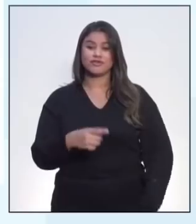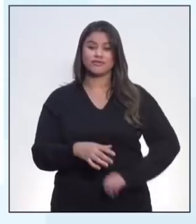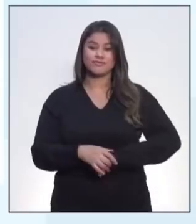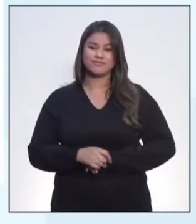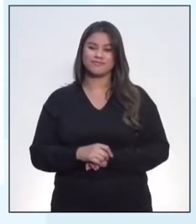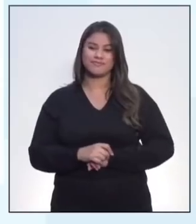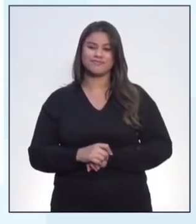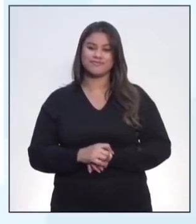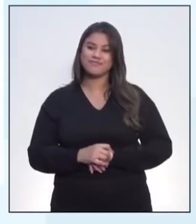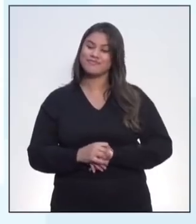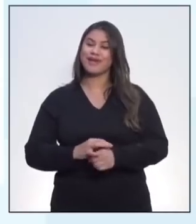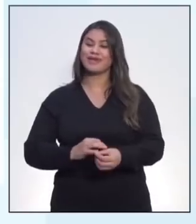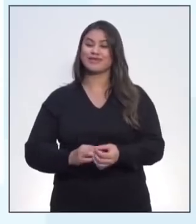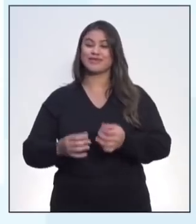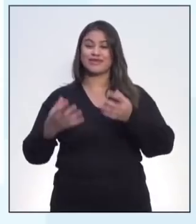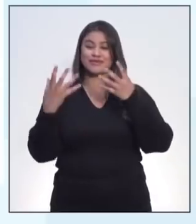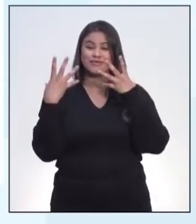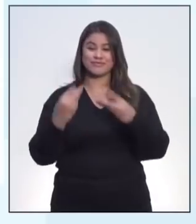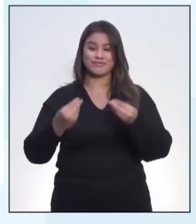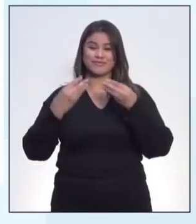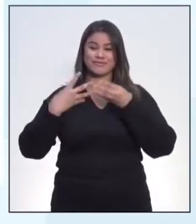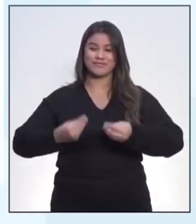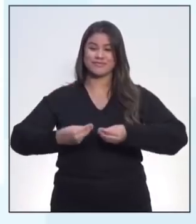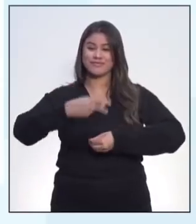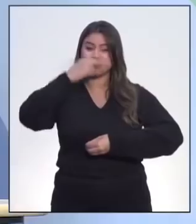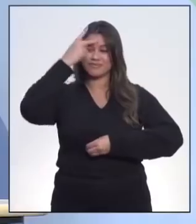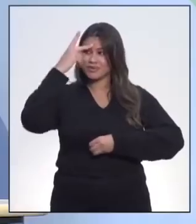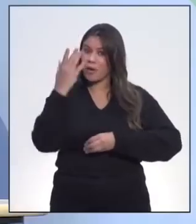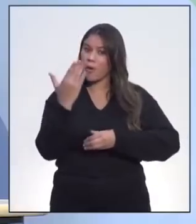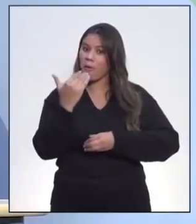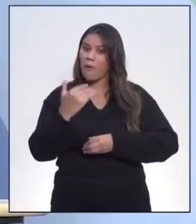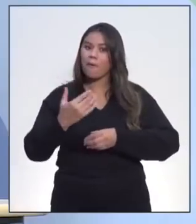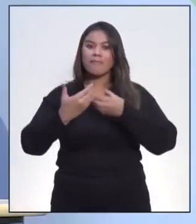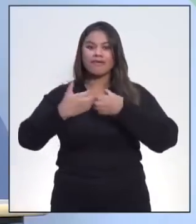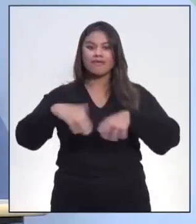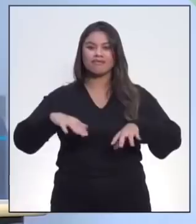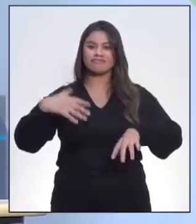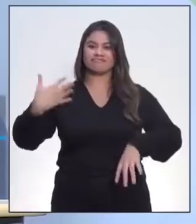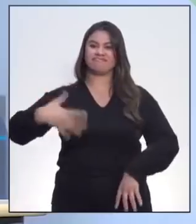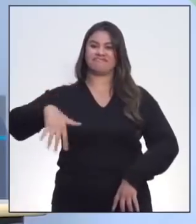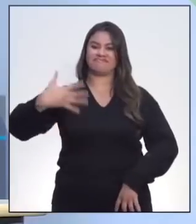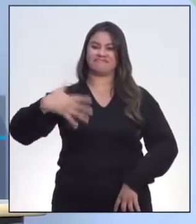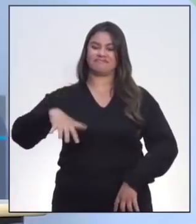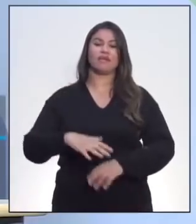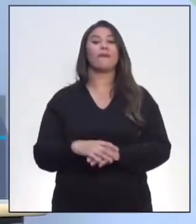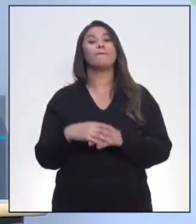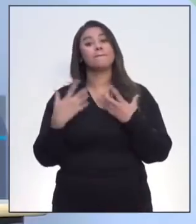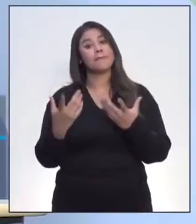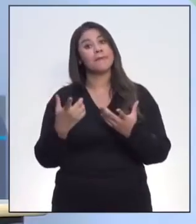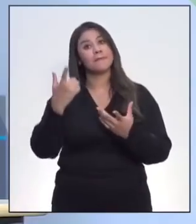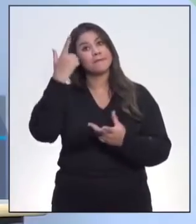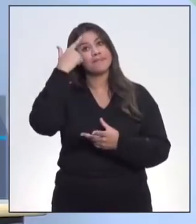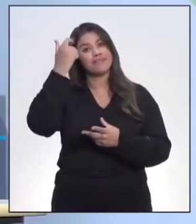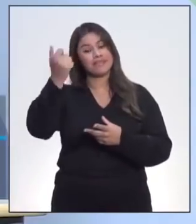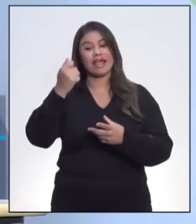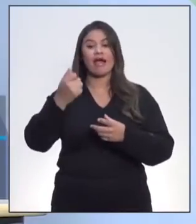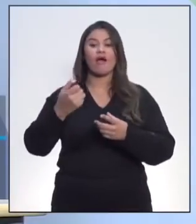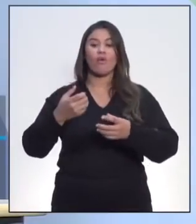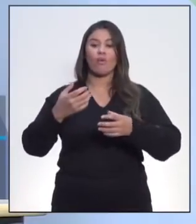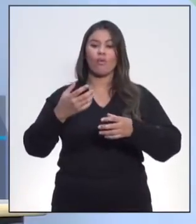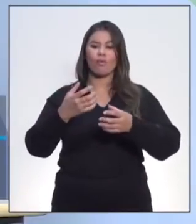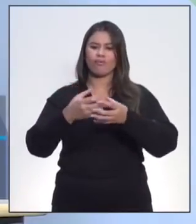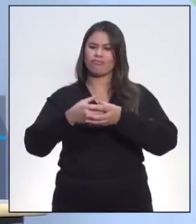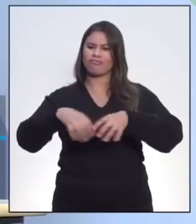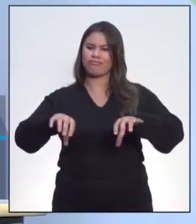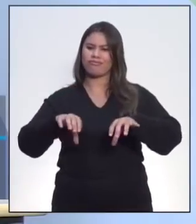comer ovo, hein? Então, mas aí é a ideia, né? Porque daí o que a gente pode pensar? O ovo está cozido? Está frito?